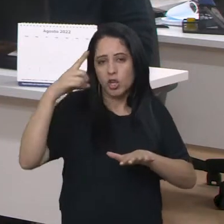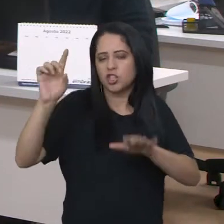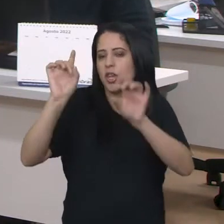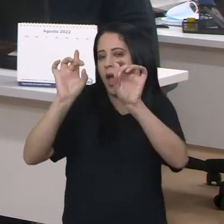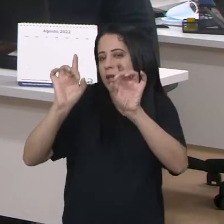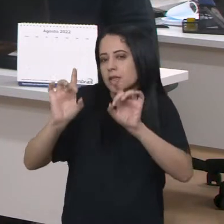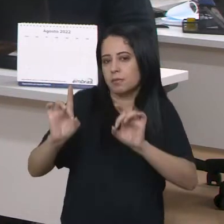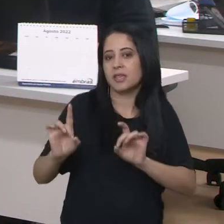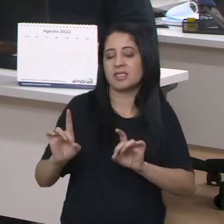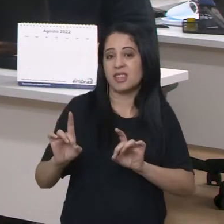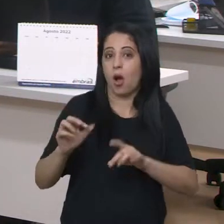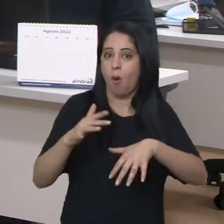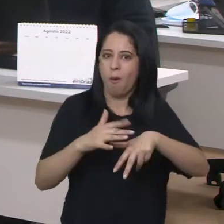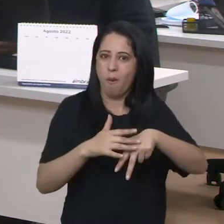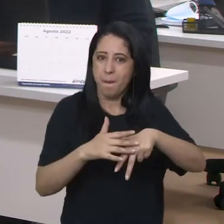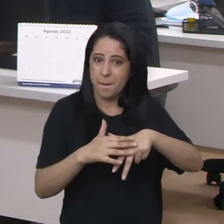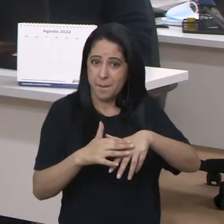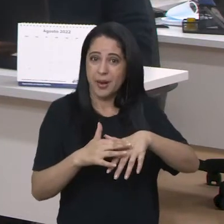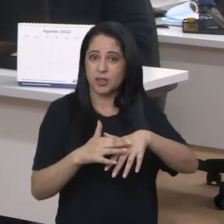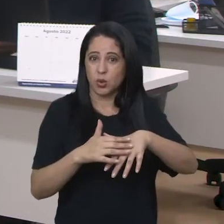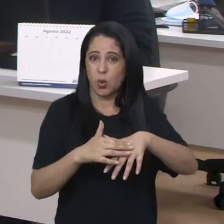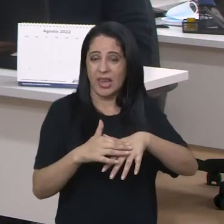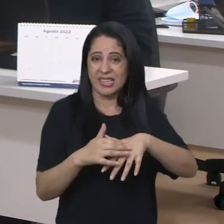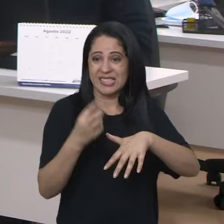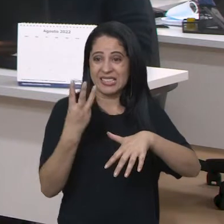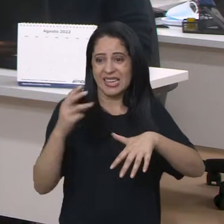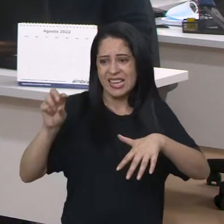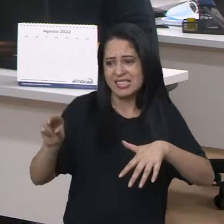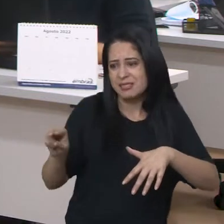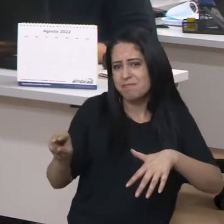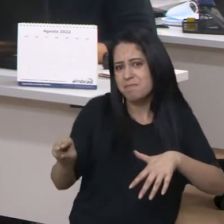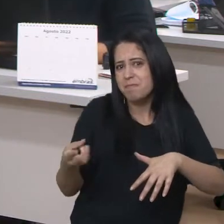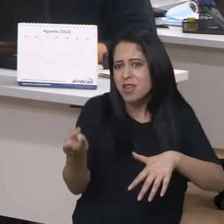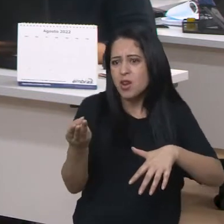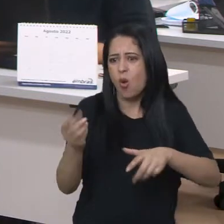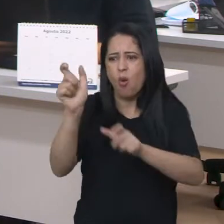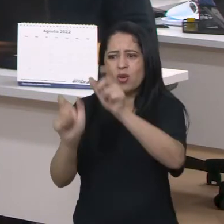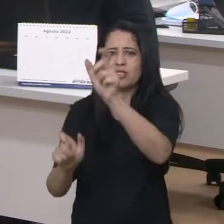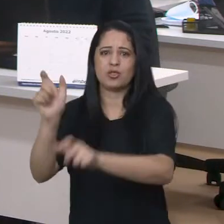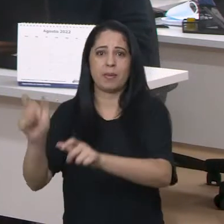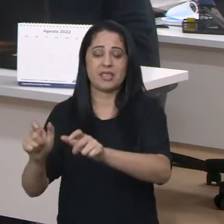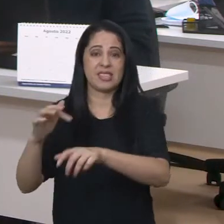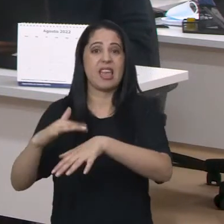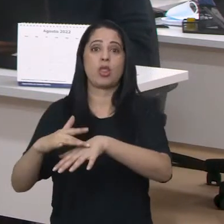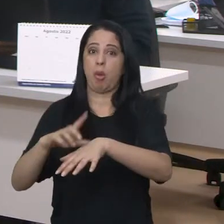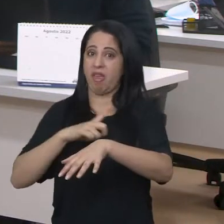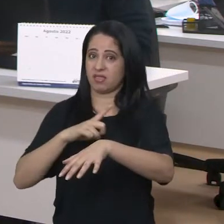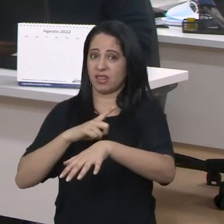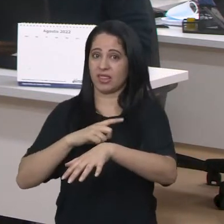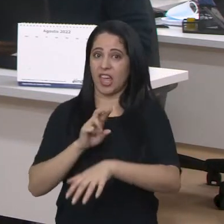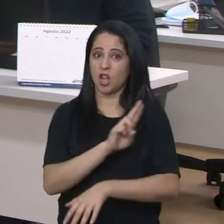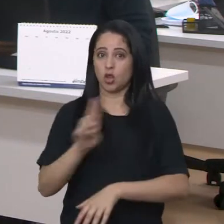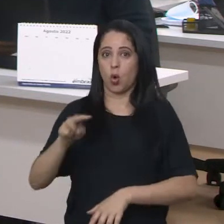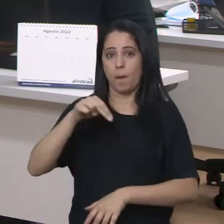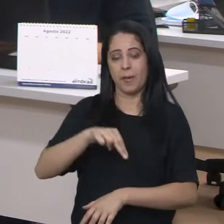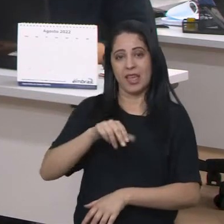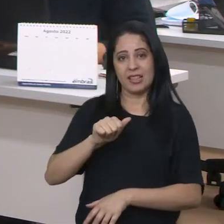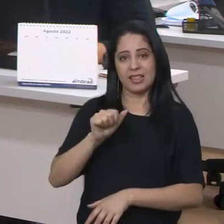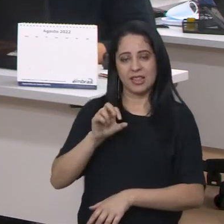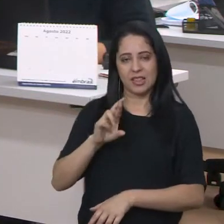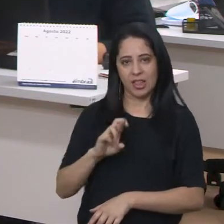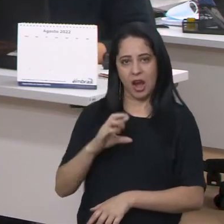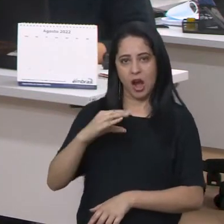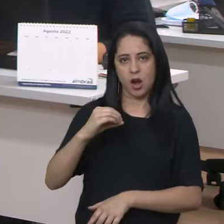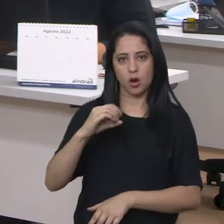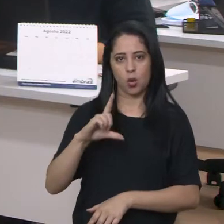chama atenção para um distúrbio que afeta cerca de 3 milhões de pessoas no mundo, a narcolepsia. Essa condição faz